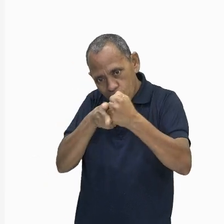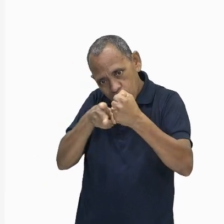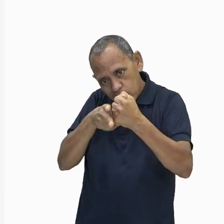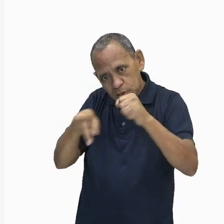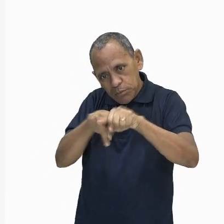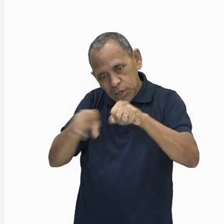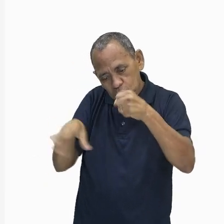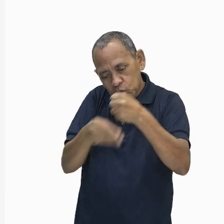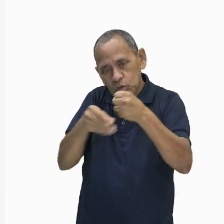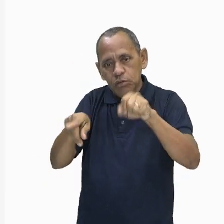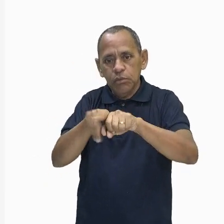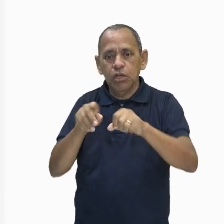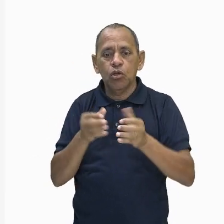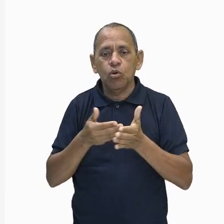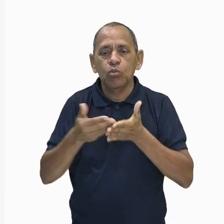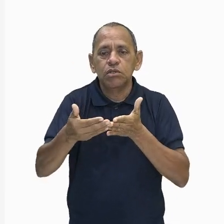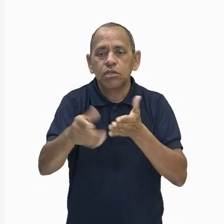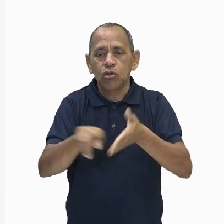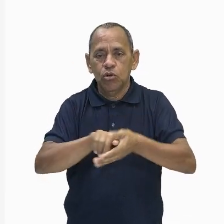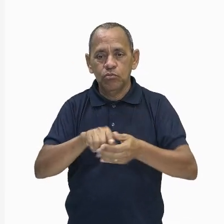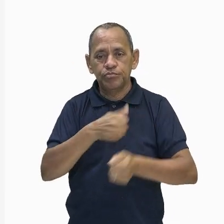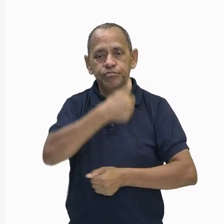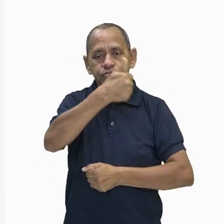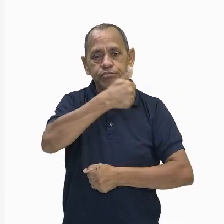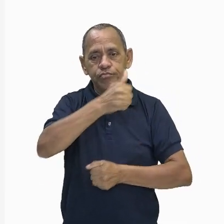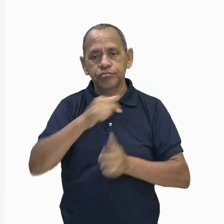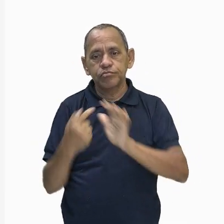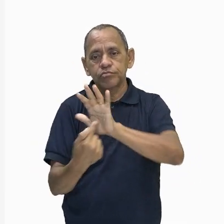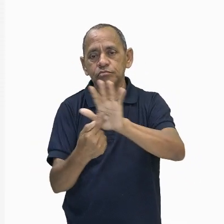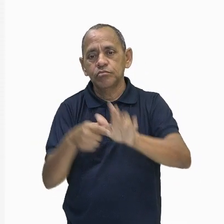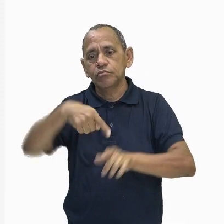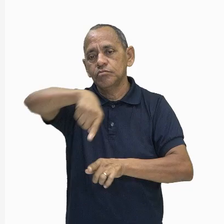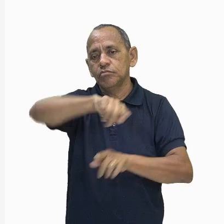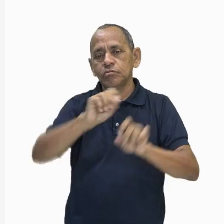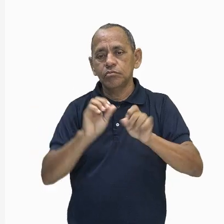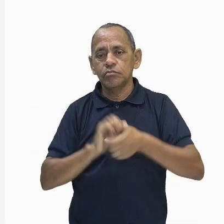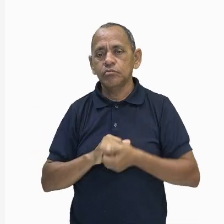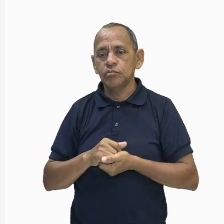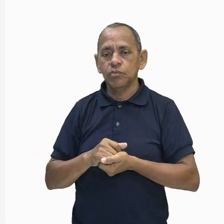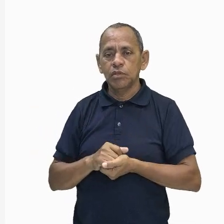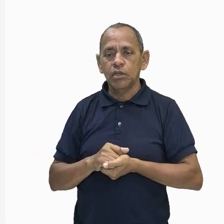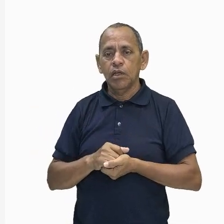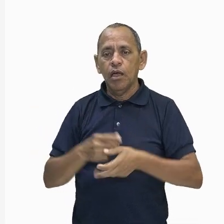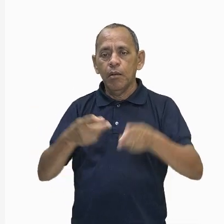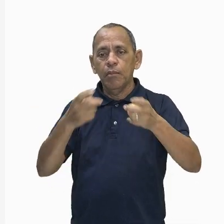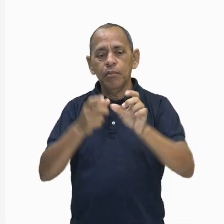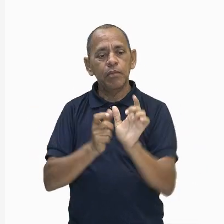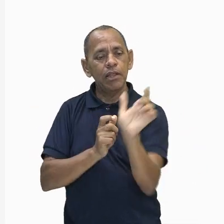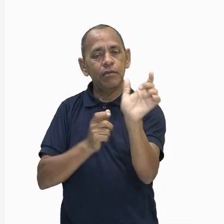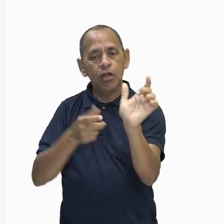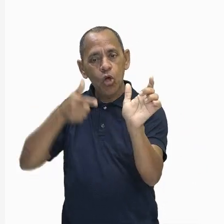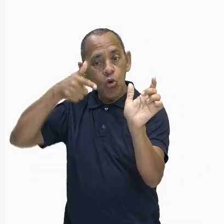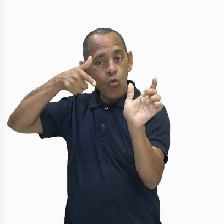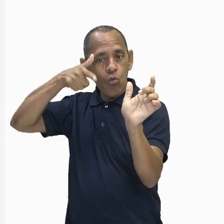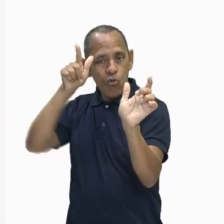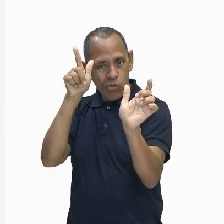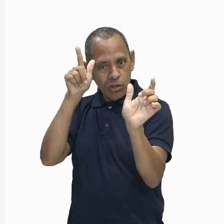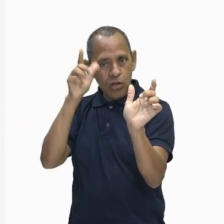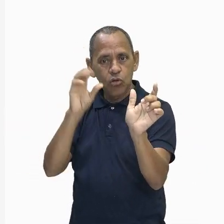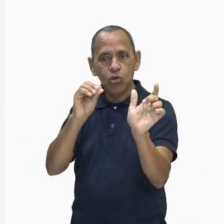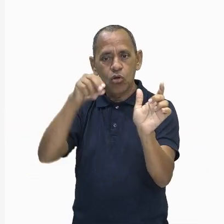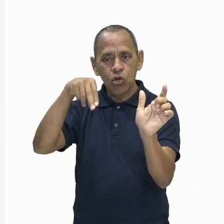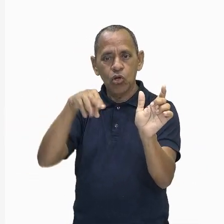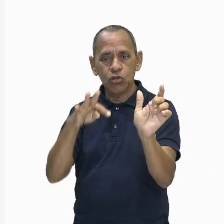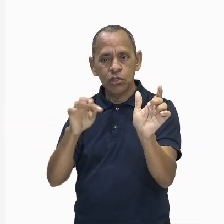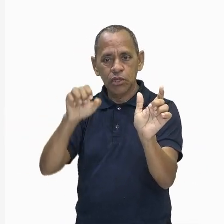Vamos começar pelo primeiro, destacando aqui para vocês. Observem a palavra ontem. Percebam que ontem é um